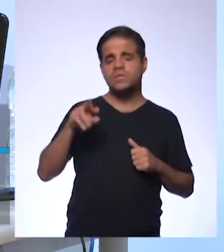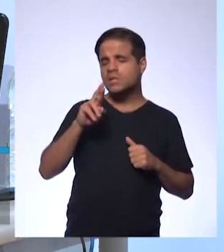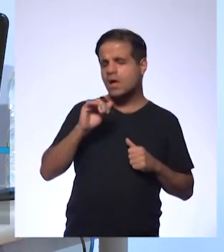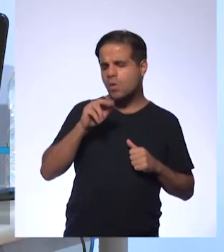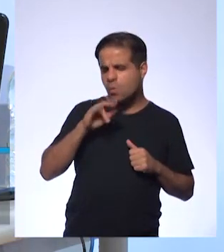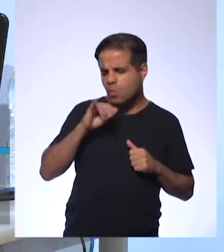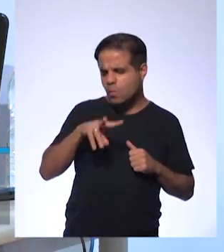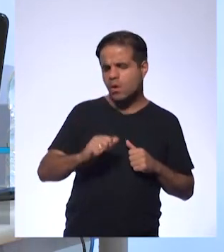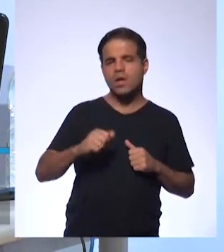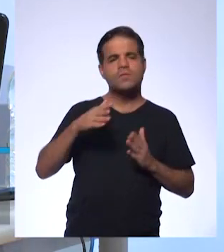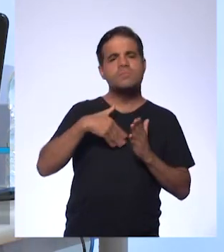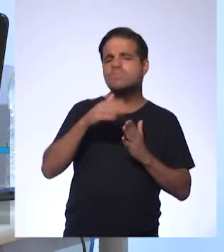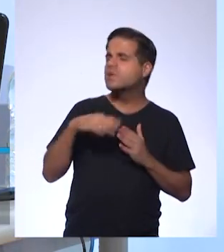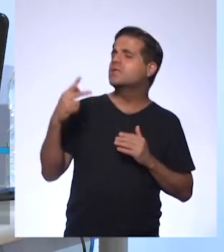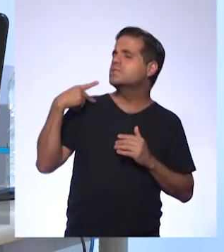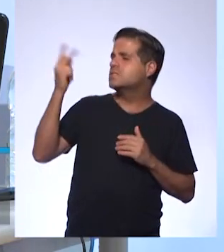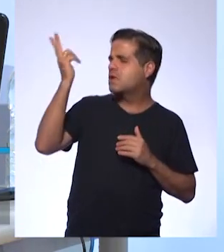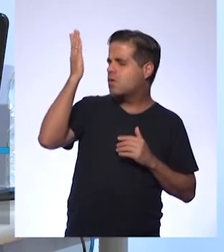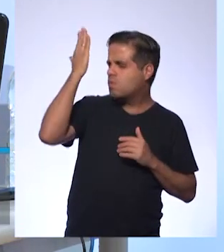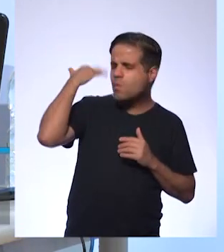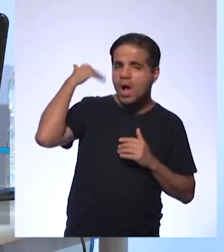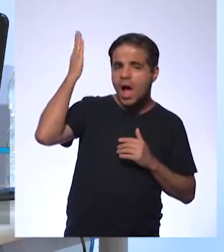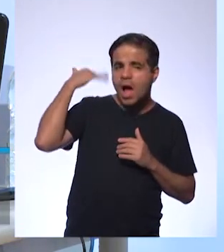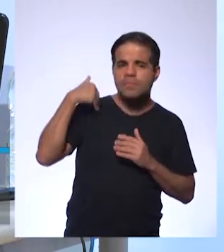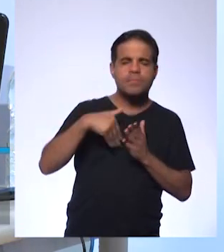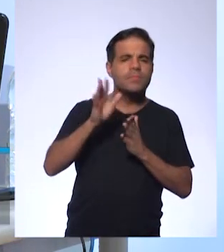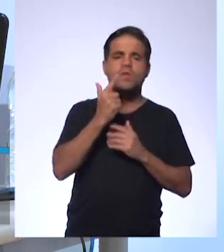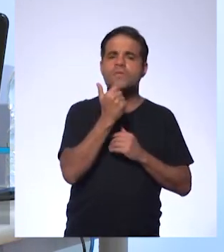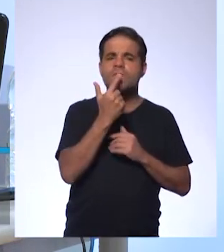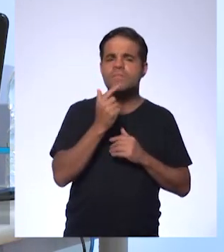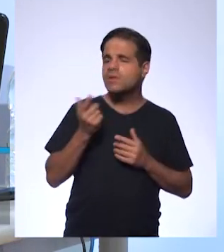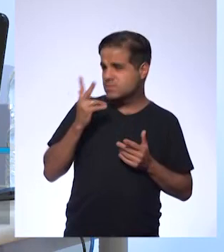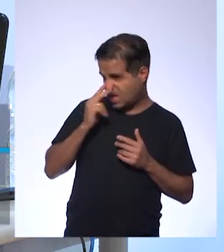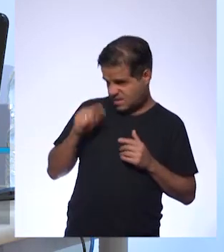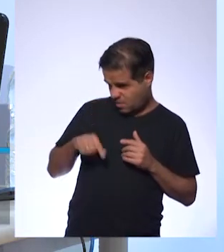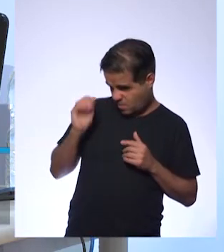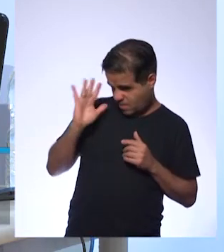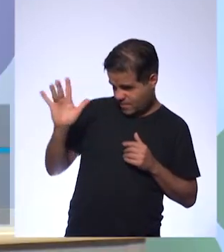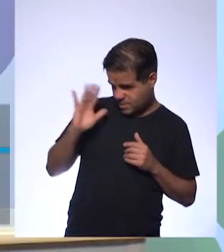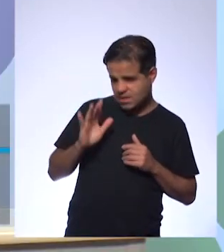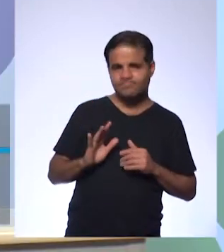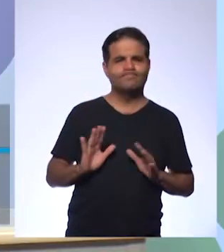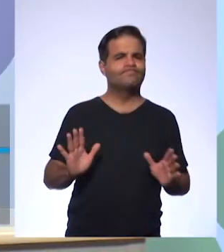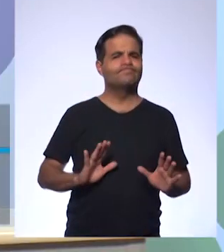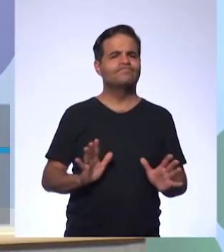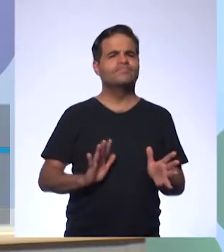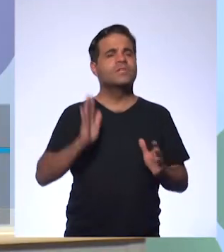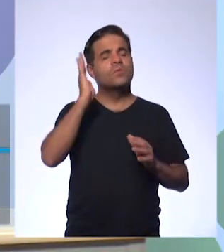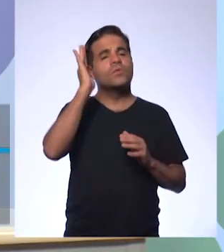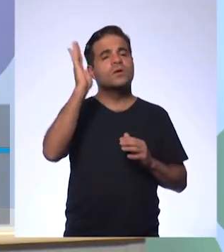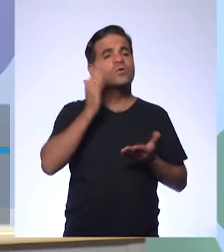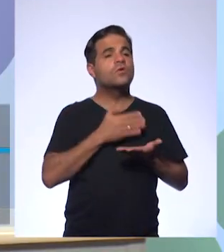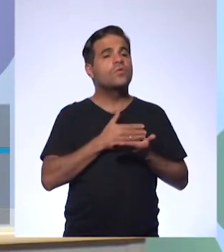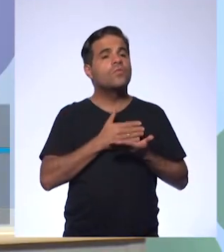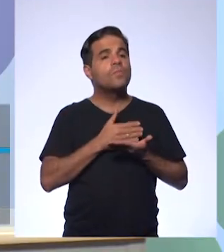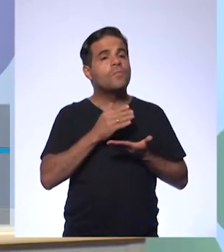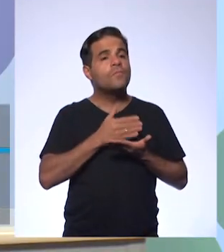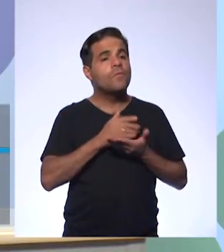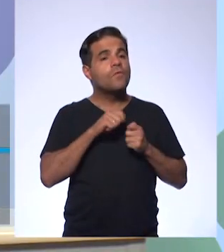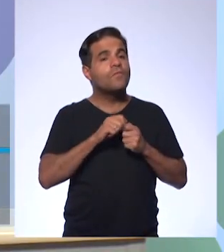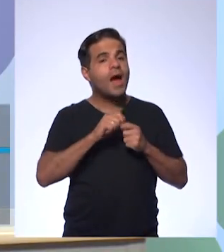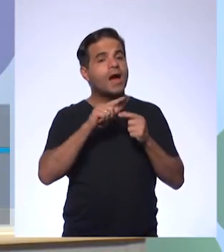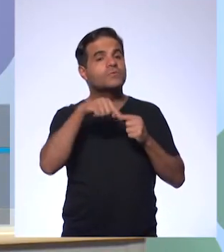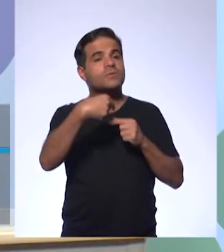Por que você não pinta seu cabelo de vermelho? Isso é uma reflexão? O que você acha? Eu acho que reflexão é o que eu faço a partir disso. Eu